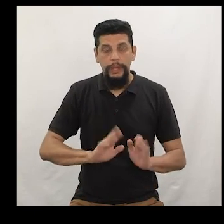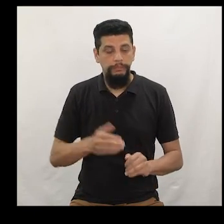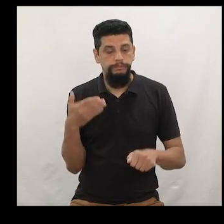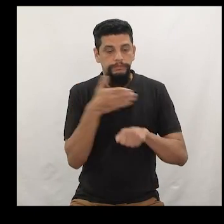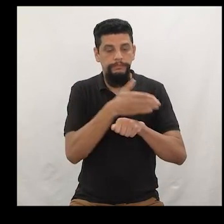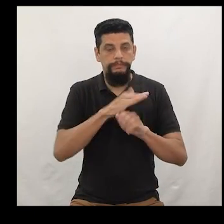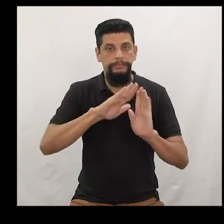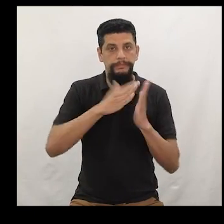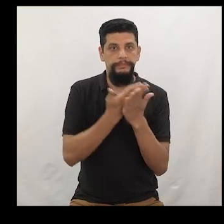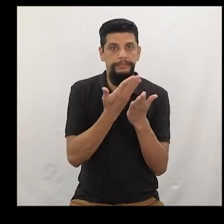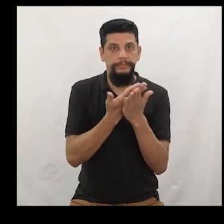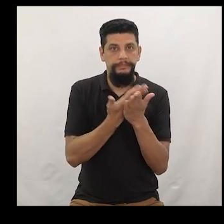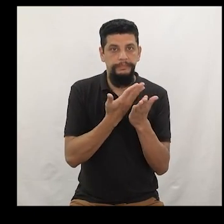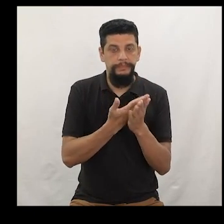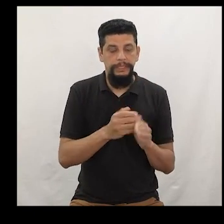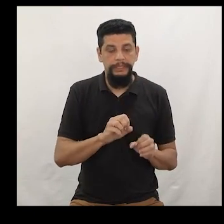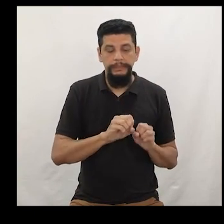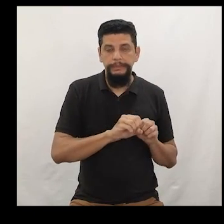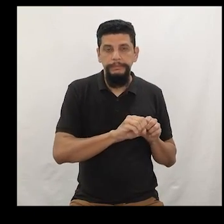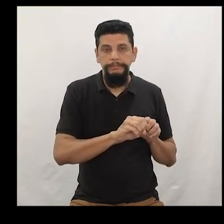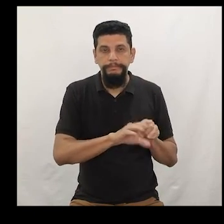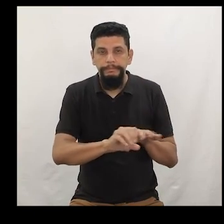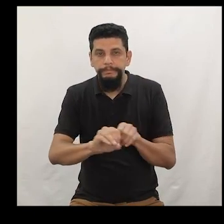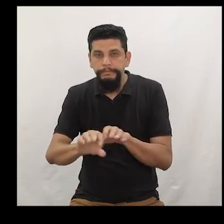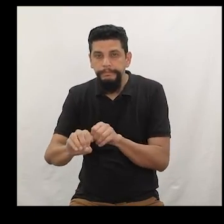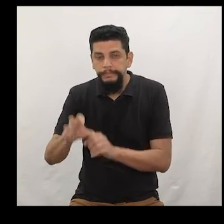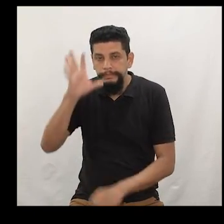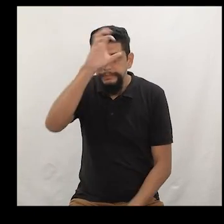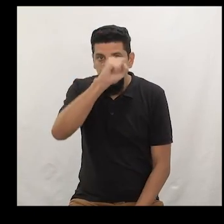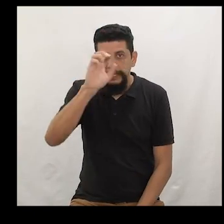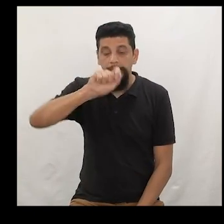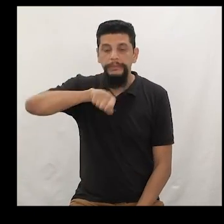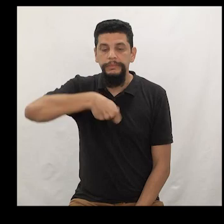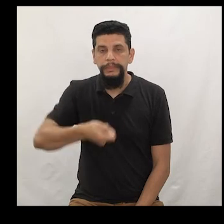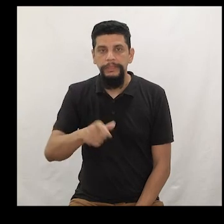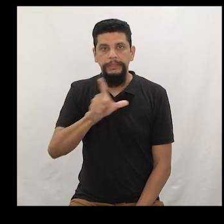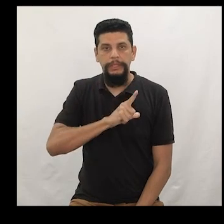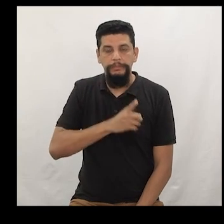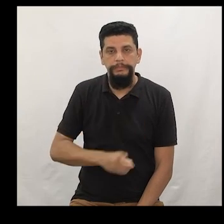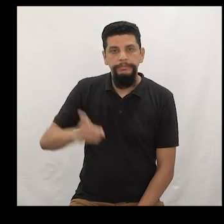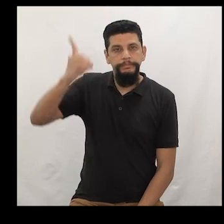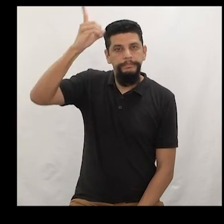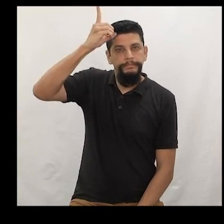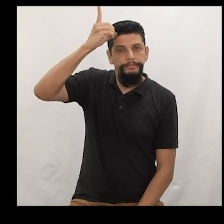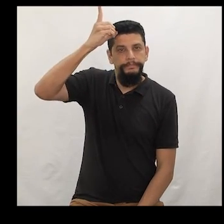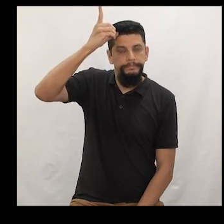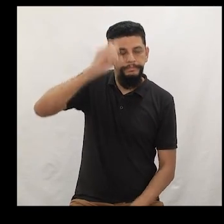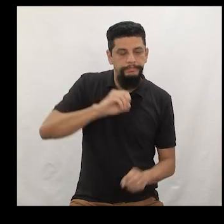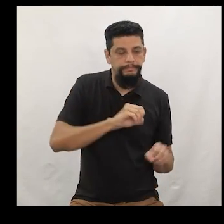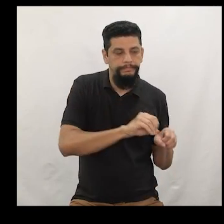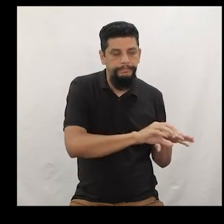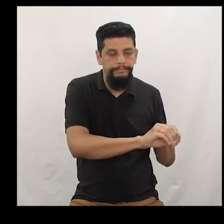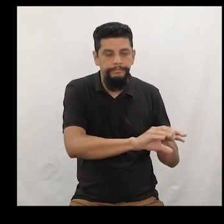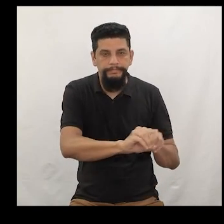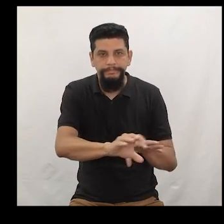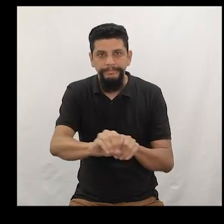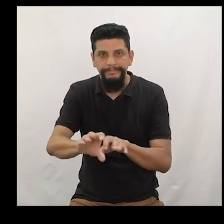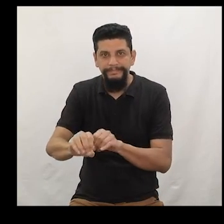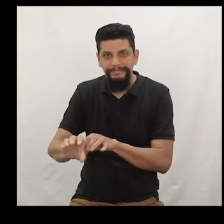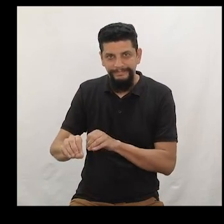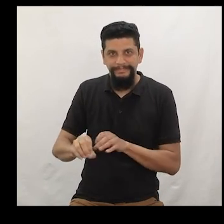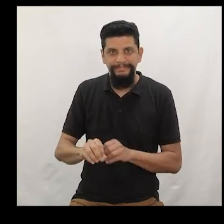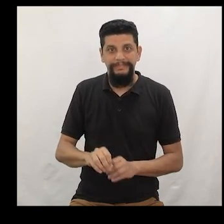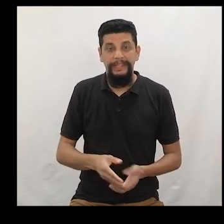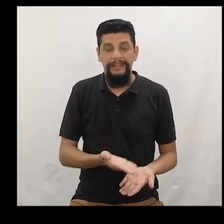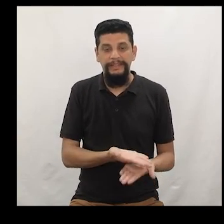Nossa, eu vim pra escola pra se sustentar. É sobre ter o dom, que tanta noção é o dom